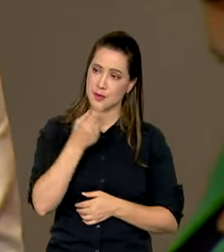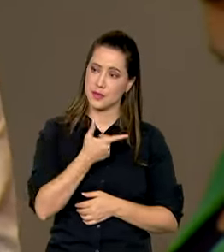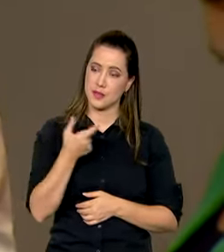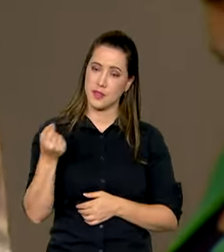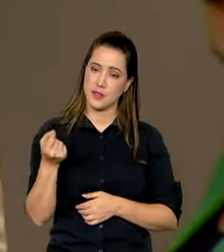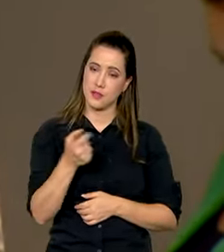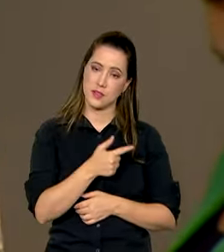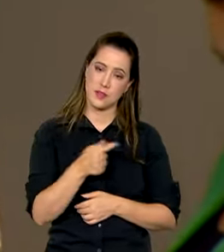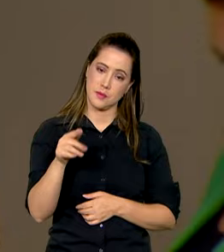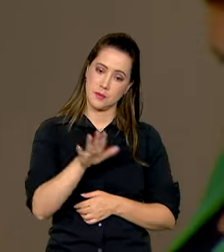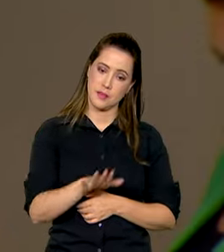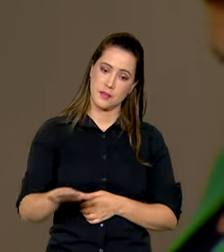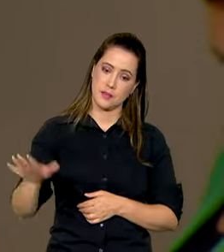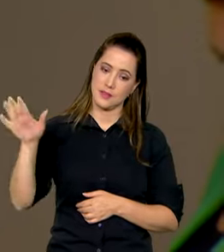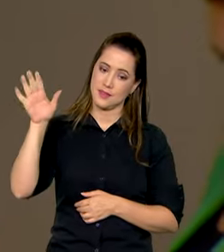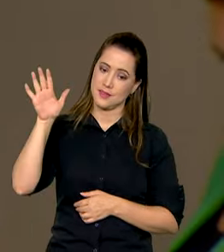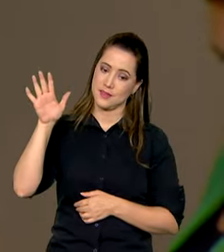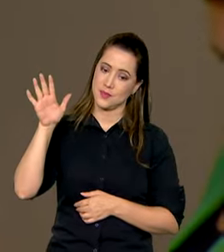Nacional do